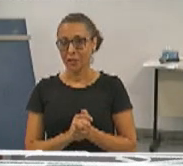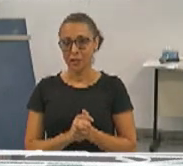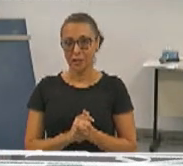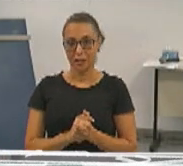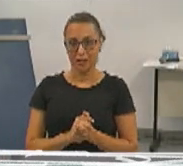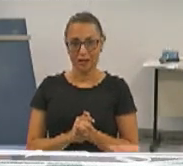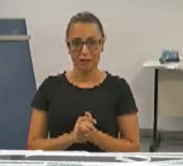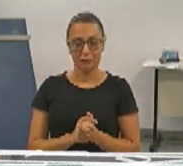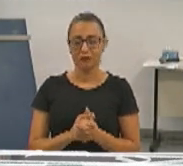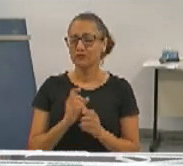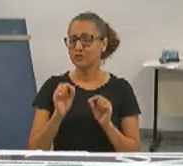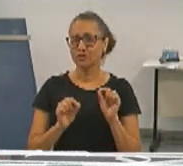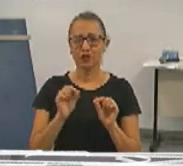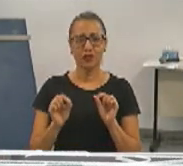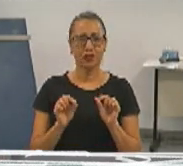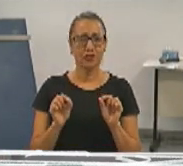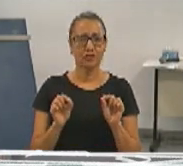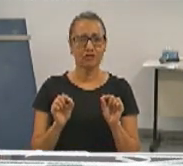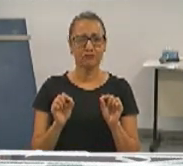o que